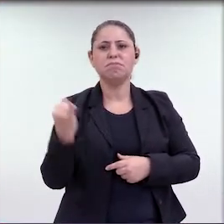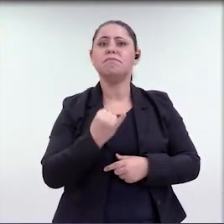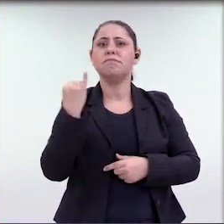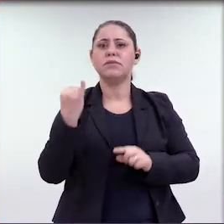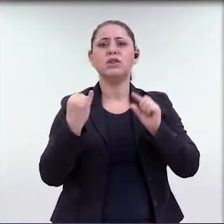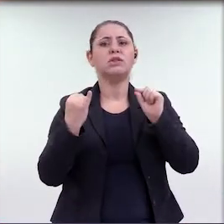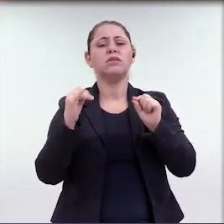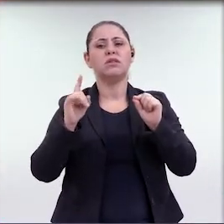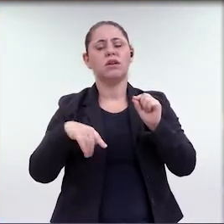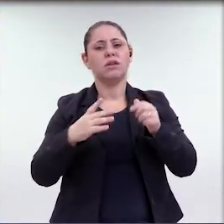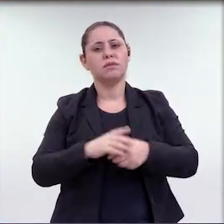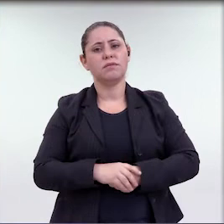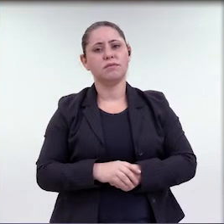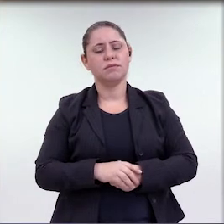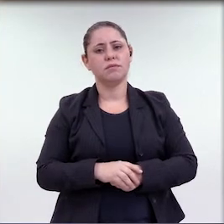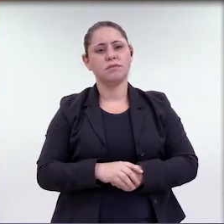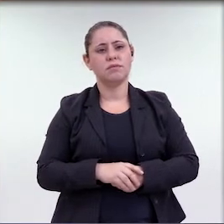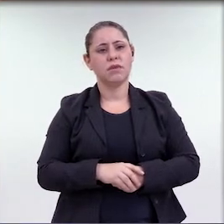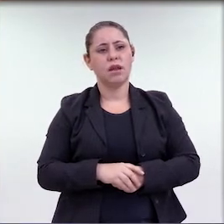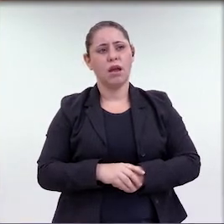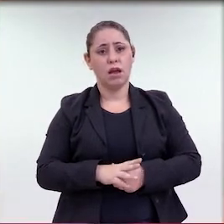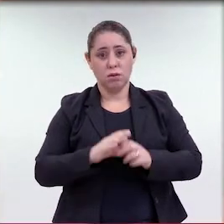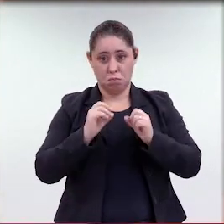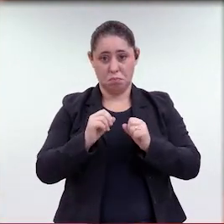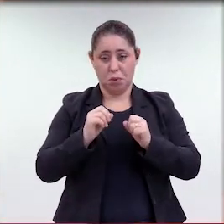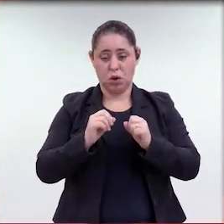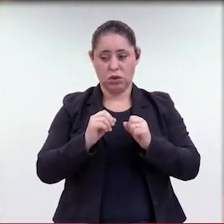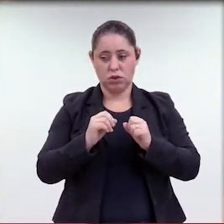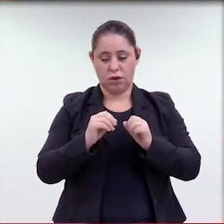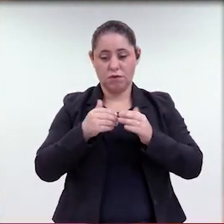Nas raras possibilidades que a gente tem de sair de dentro de casa,